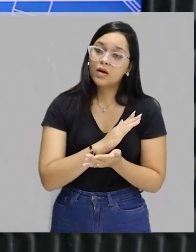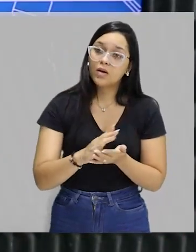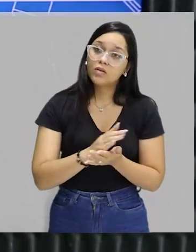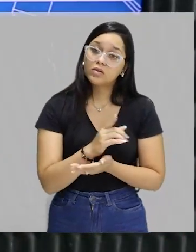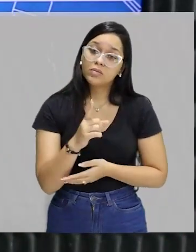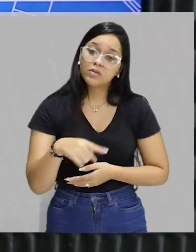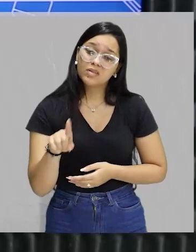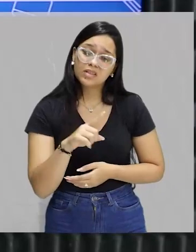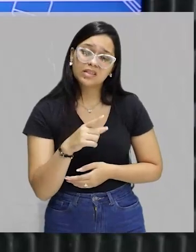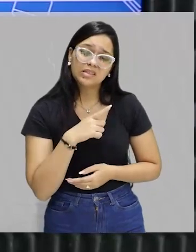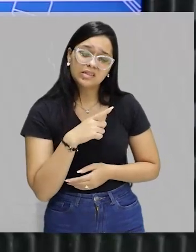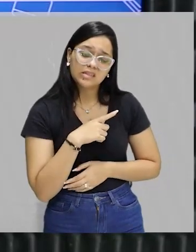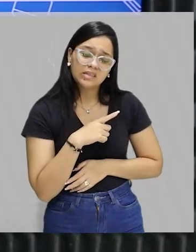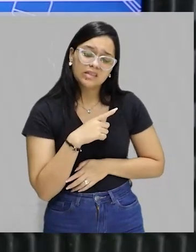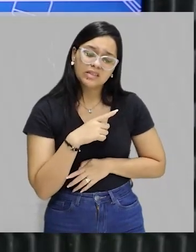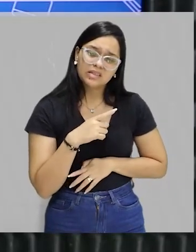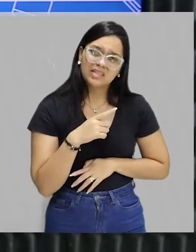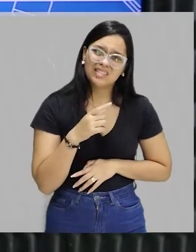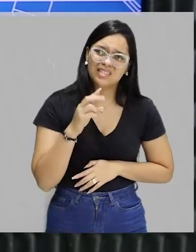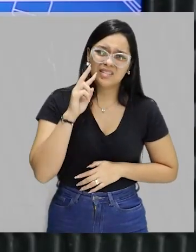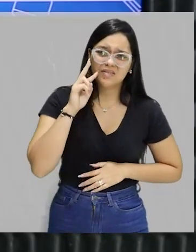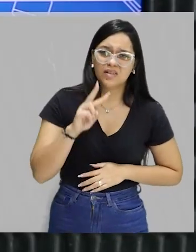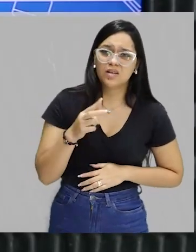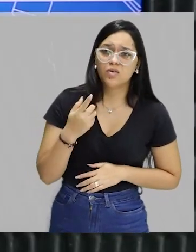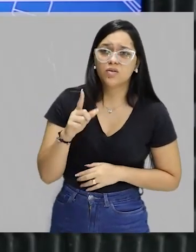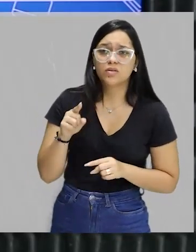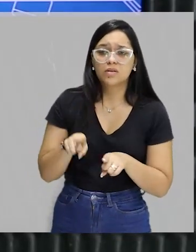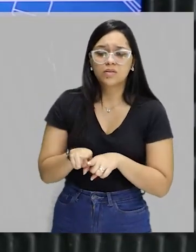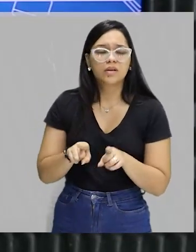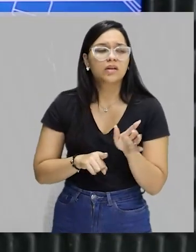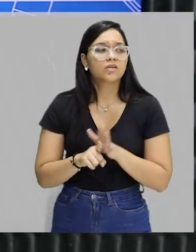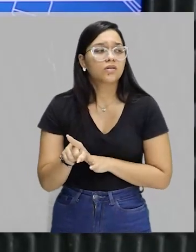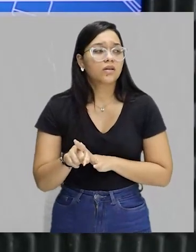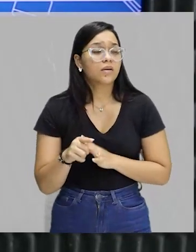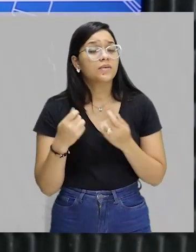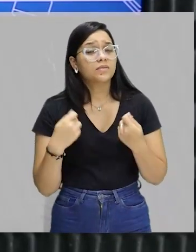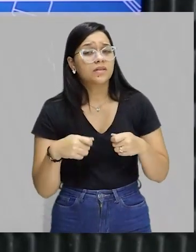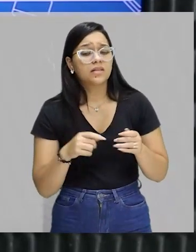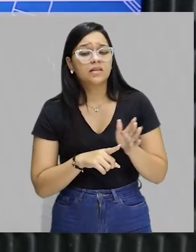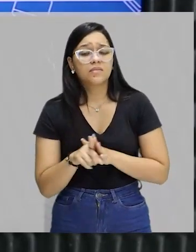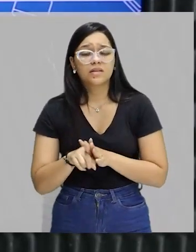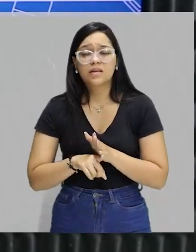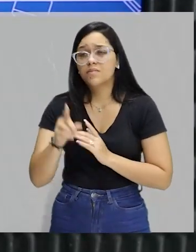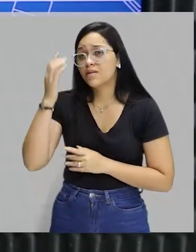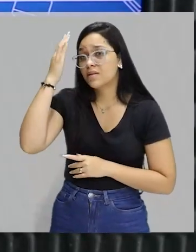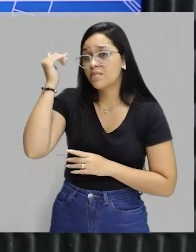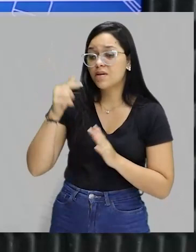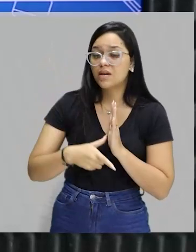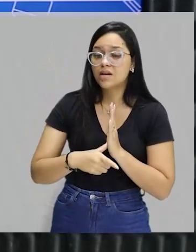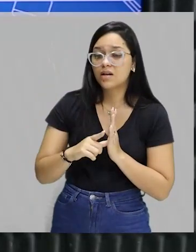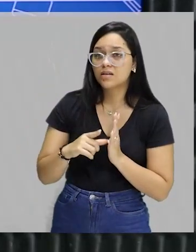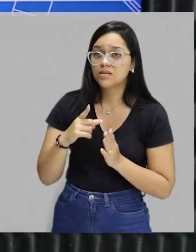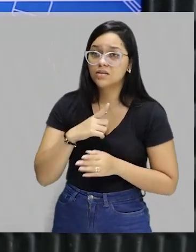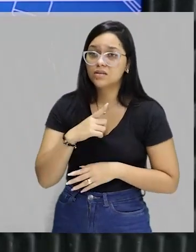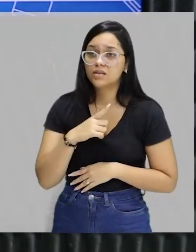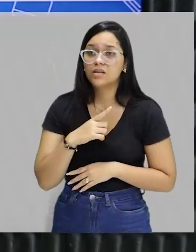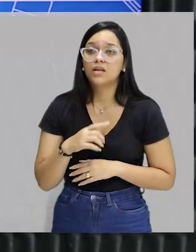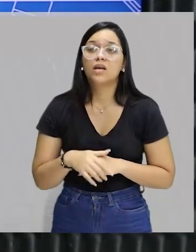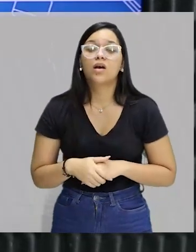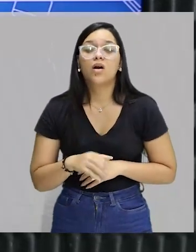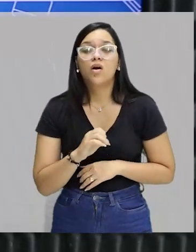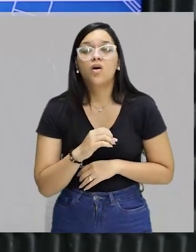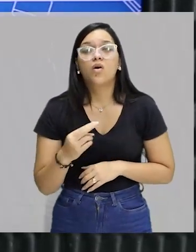para para te tirar da zona de conforto. Outros são para você questionar, mas você tem que pesquisar para saber antes de levantar uma hipótese